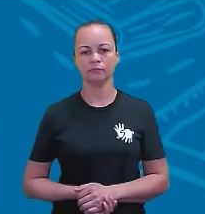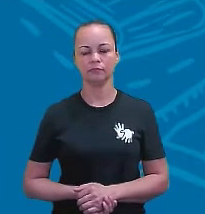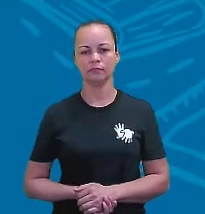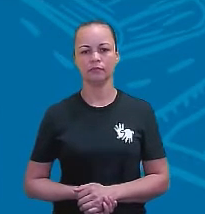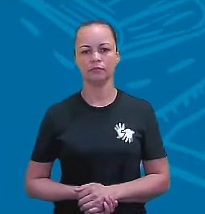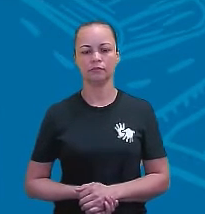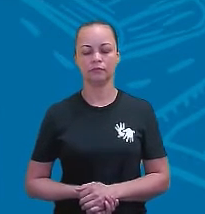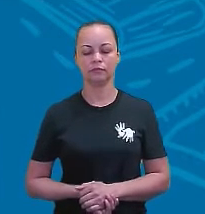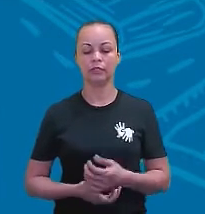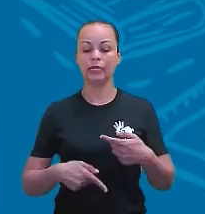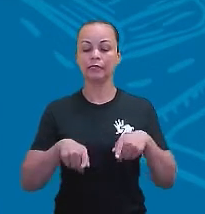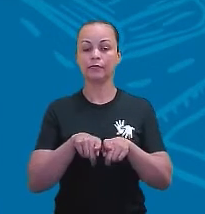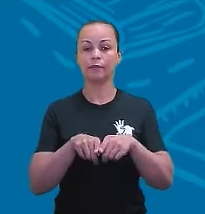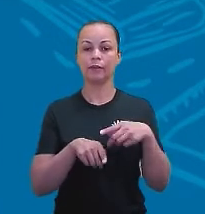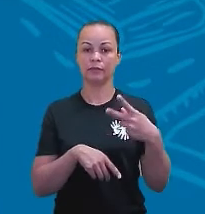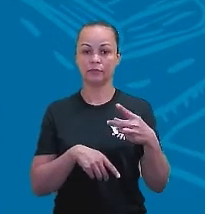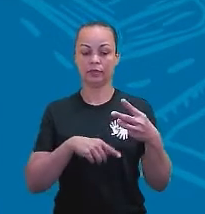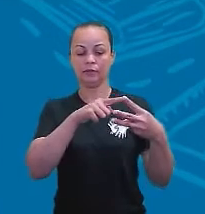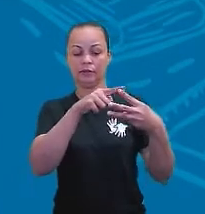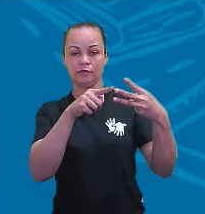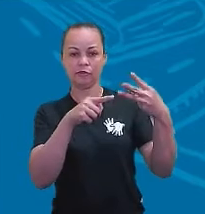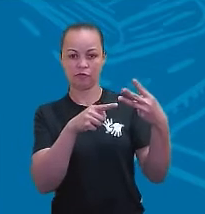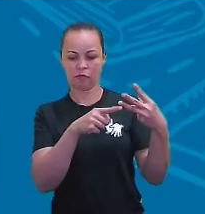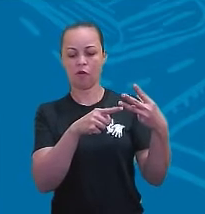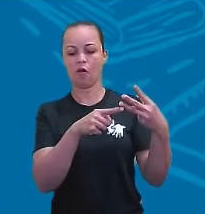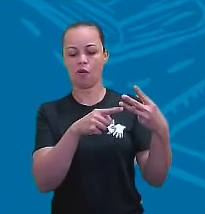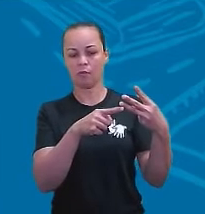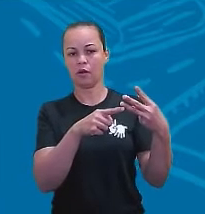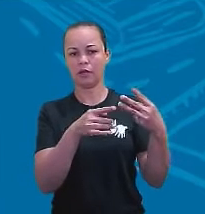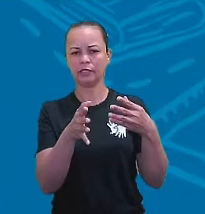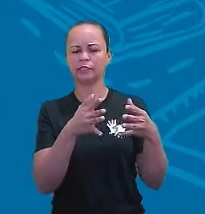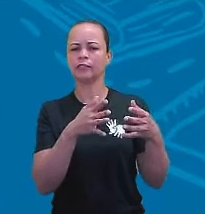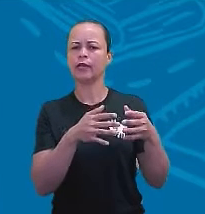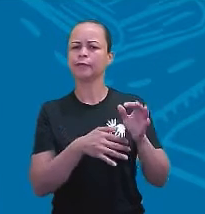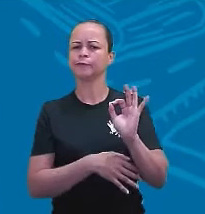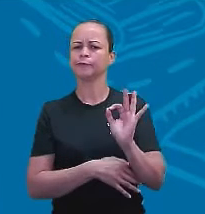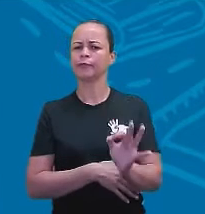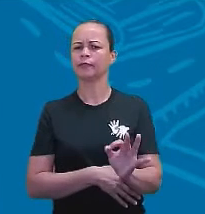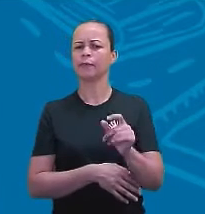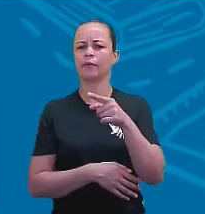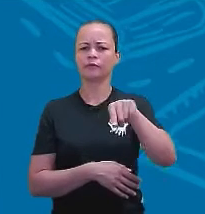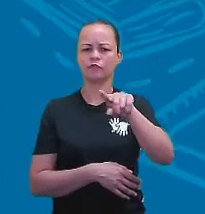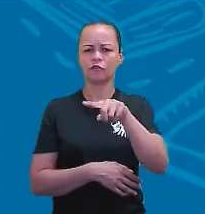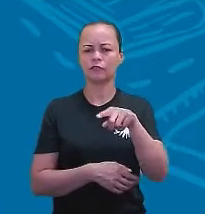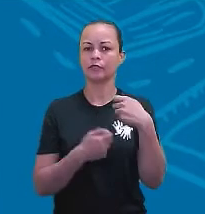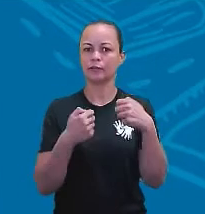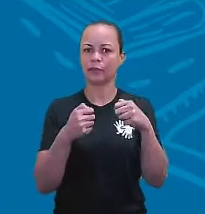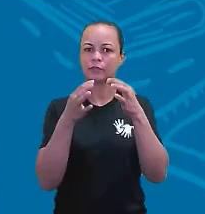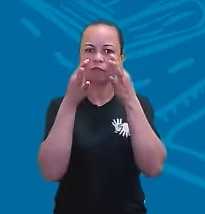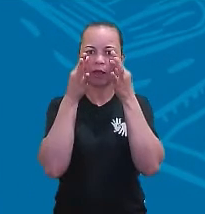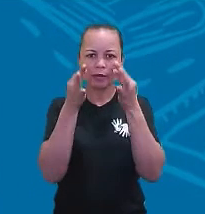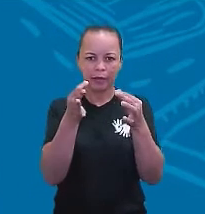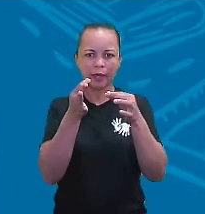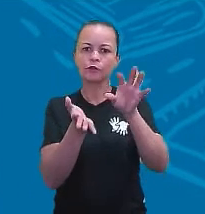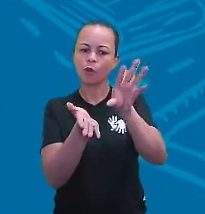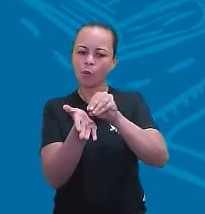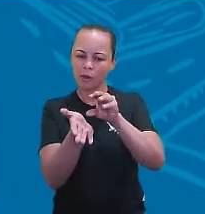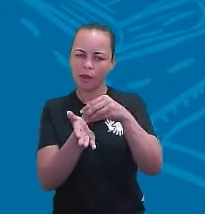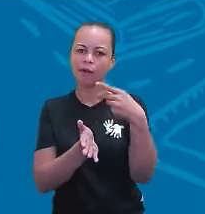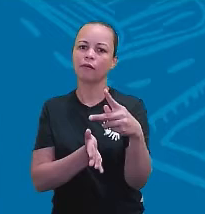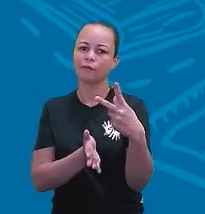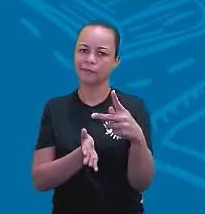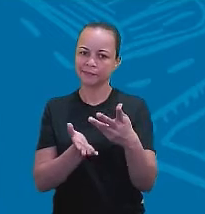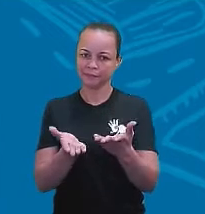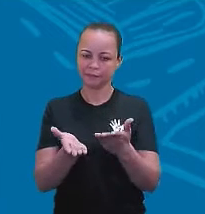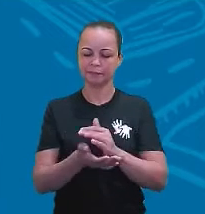ele desempenha aí três formas e é exatamente isso que você deve ficar ligadinho e anotar aí em seu caderno, tá? Então,